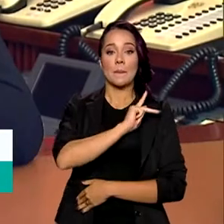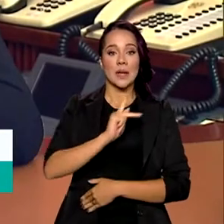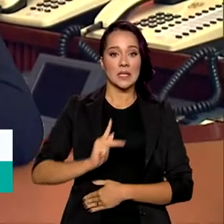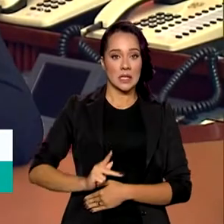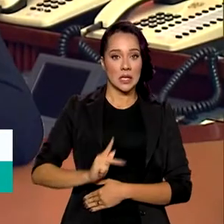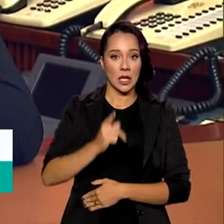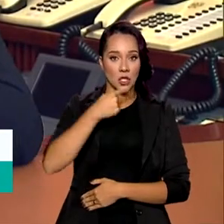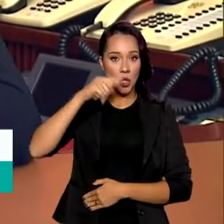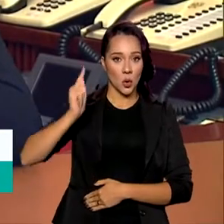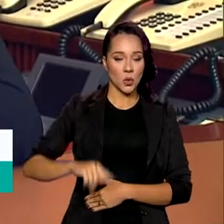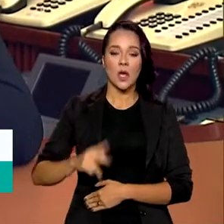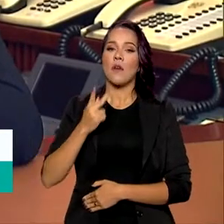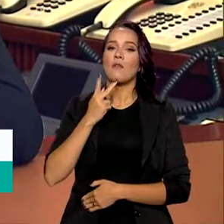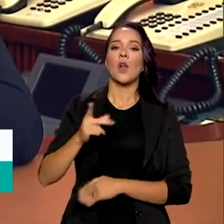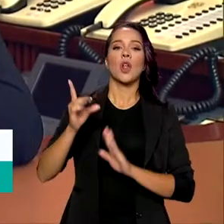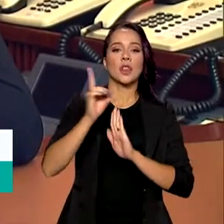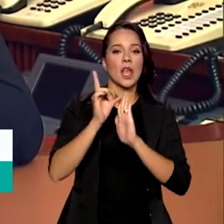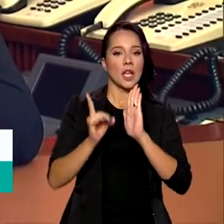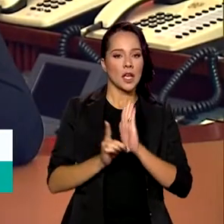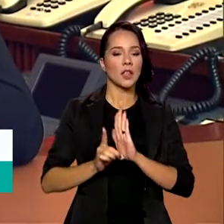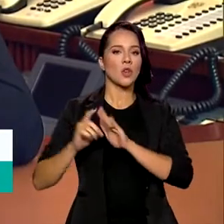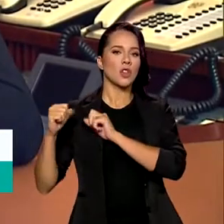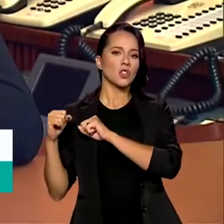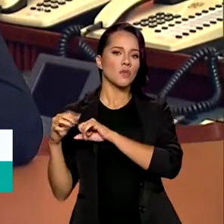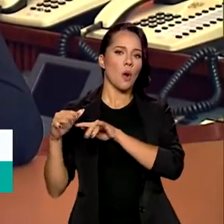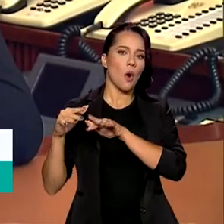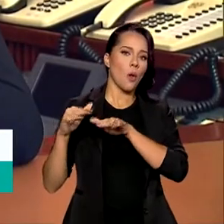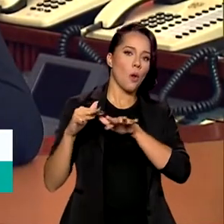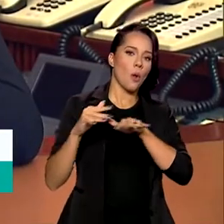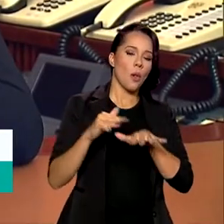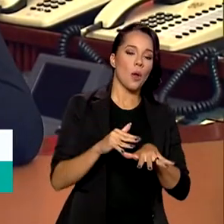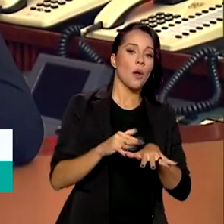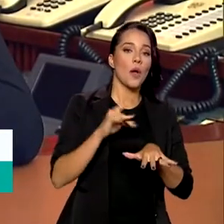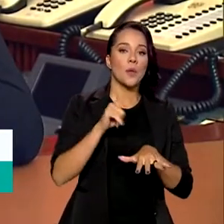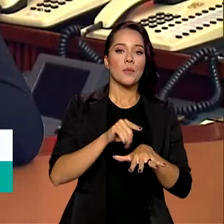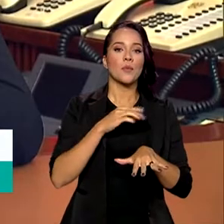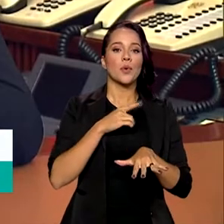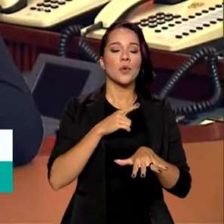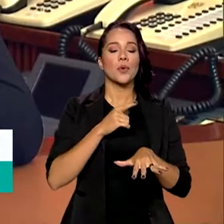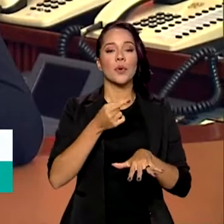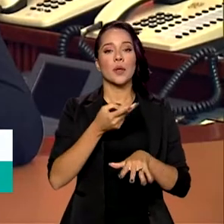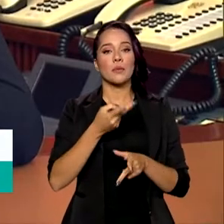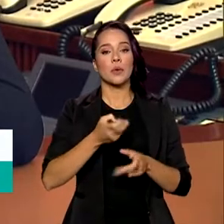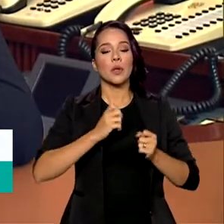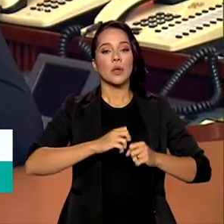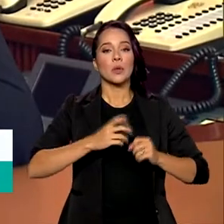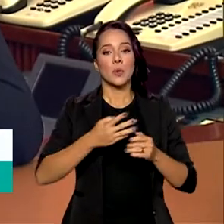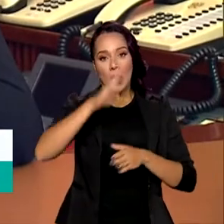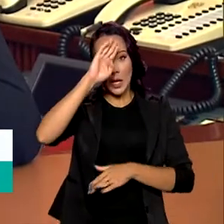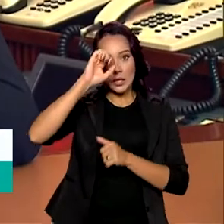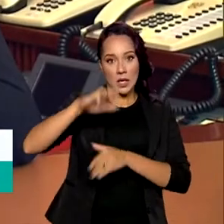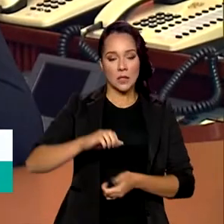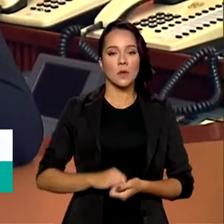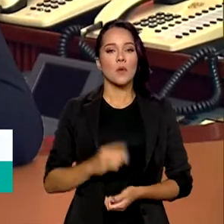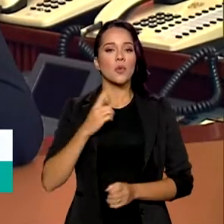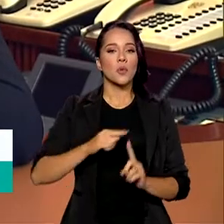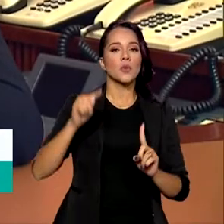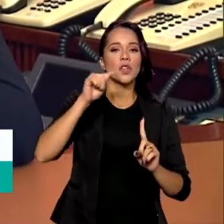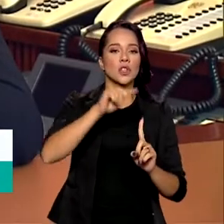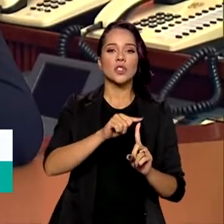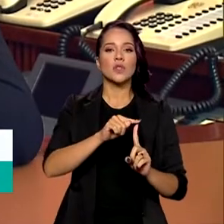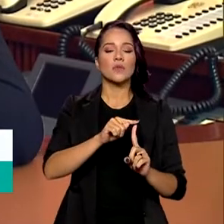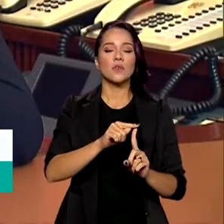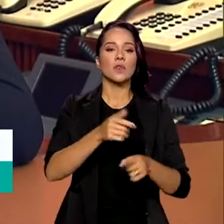nesta quarta-feira será assinado um decreto de imobilização parcial uns reservistas do exército para atingir o objetivo